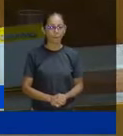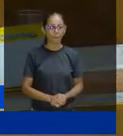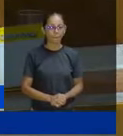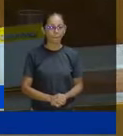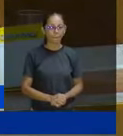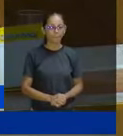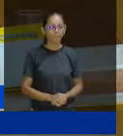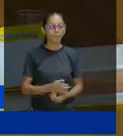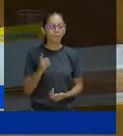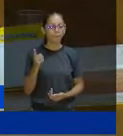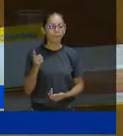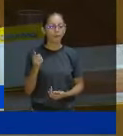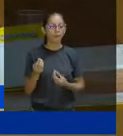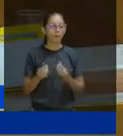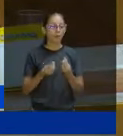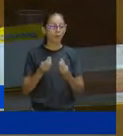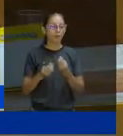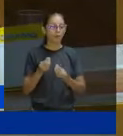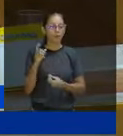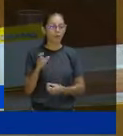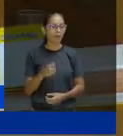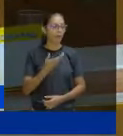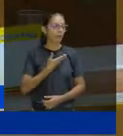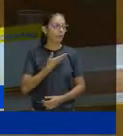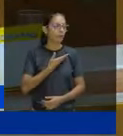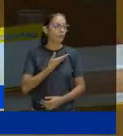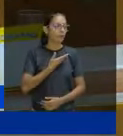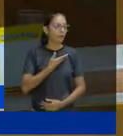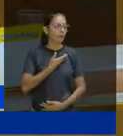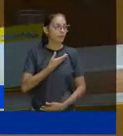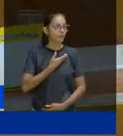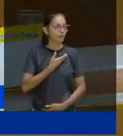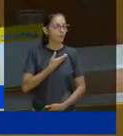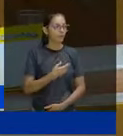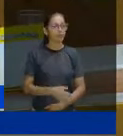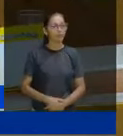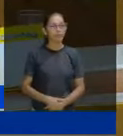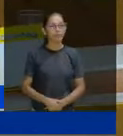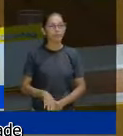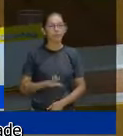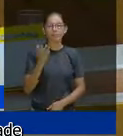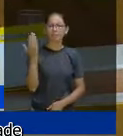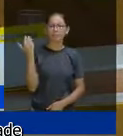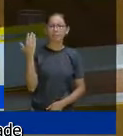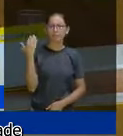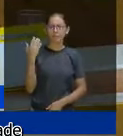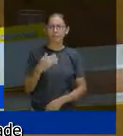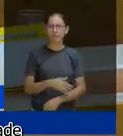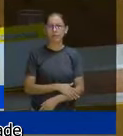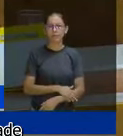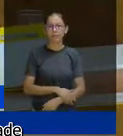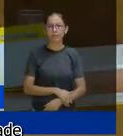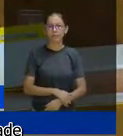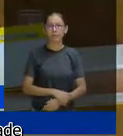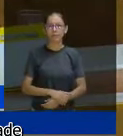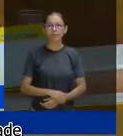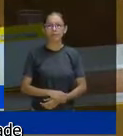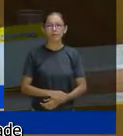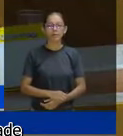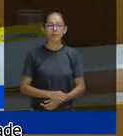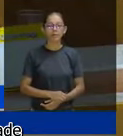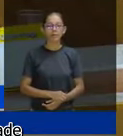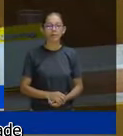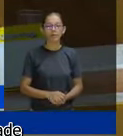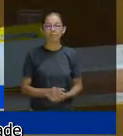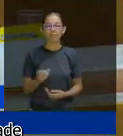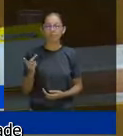Foi aquele amigo, assim, que era uma amizade improvável, com a carga de amizade